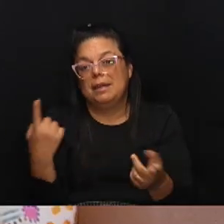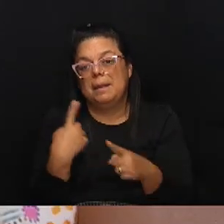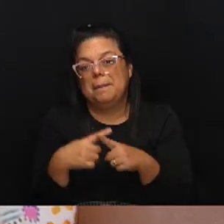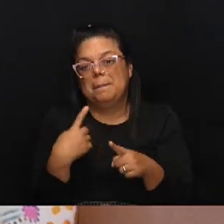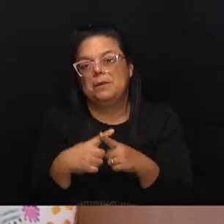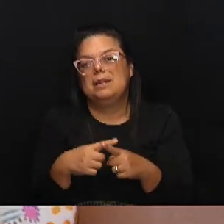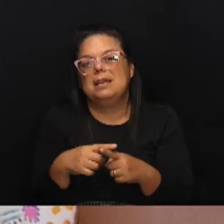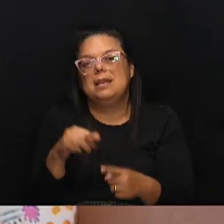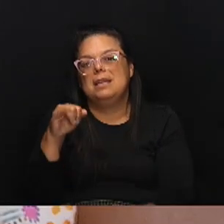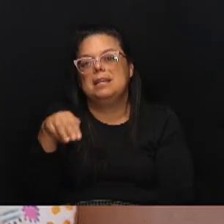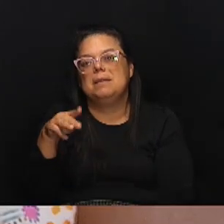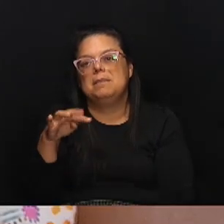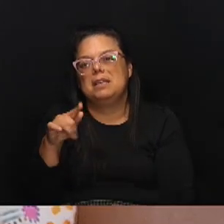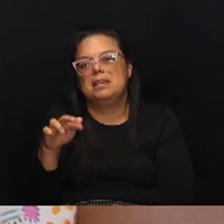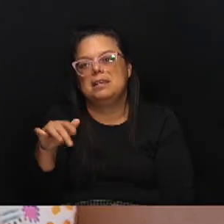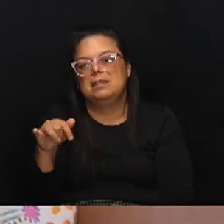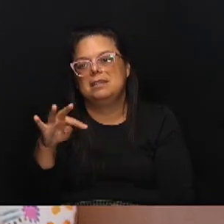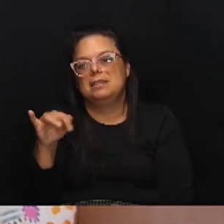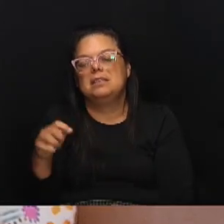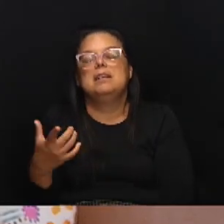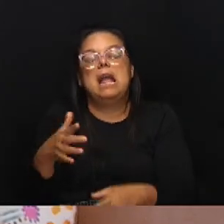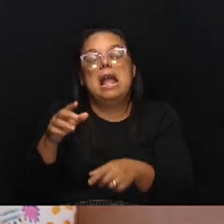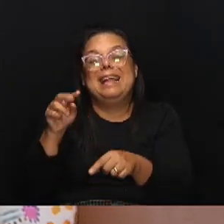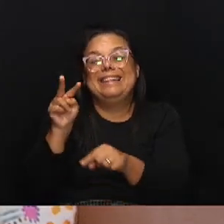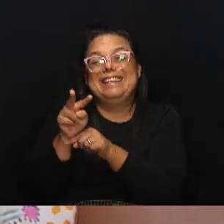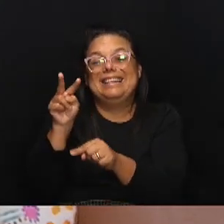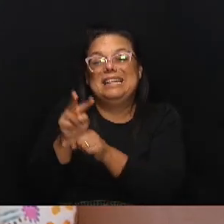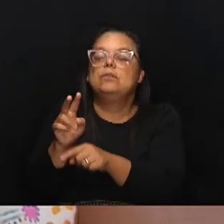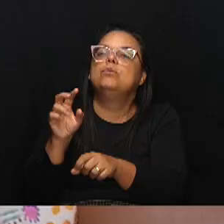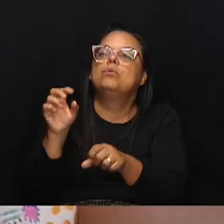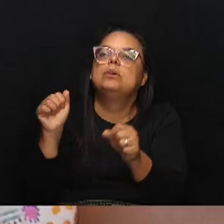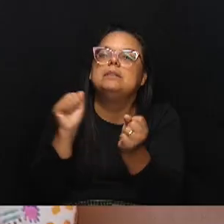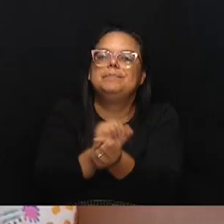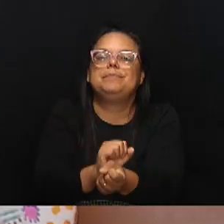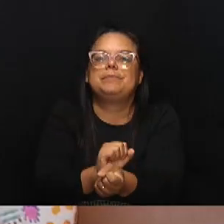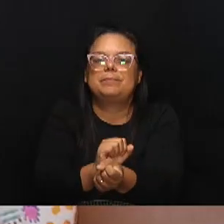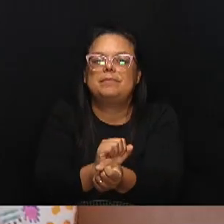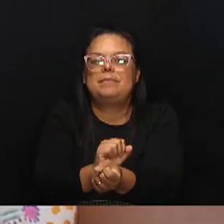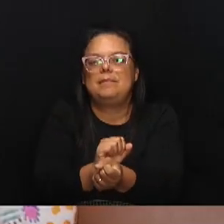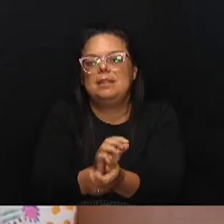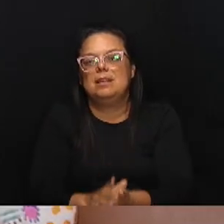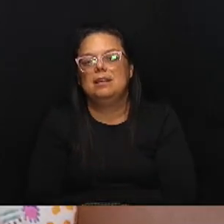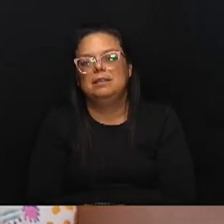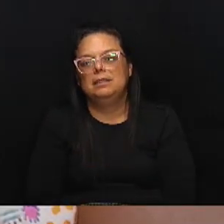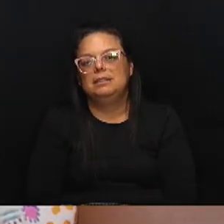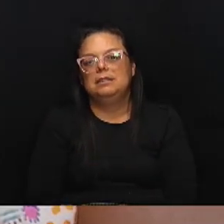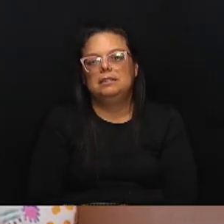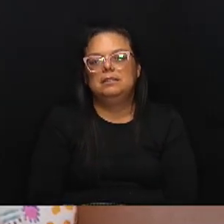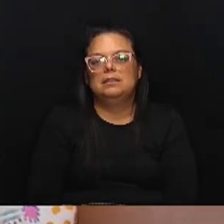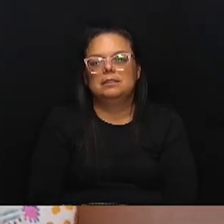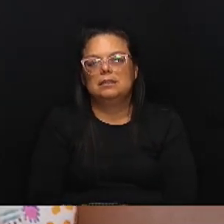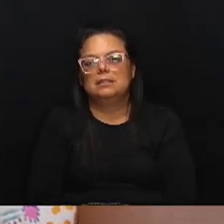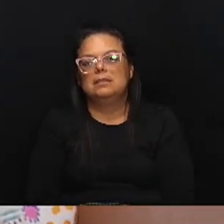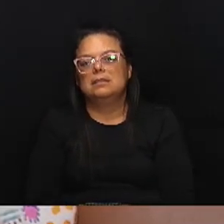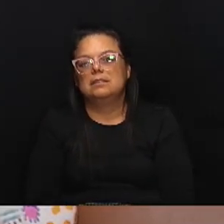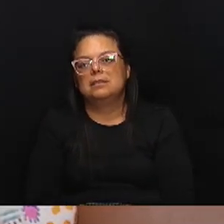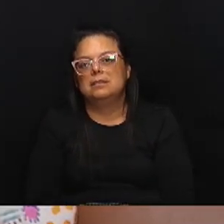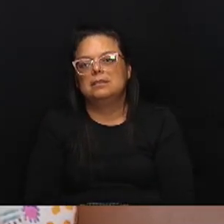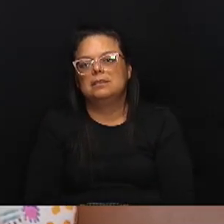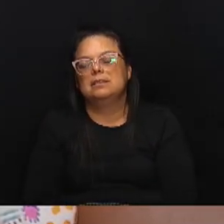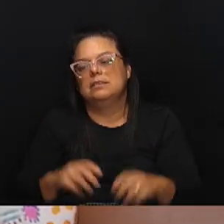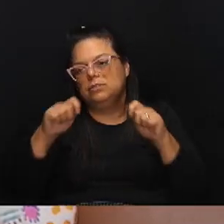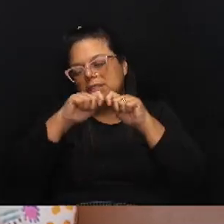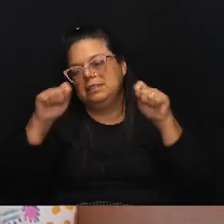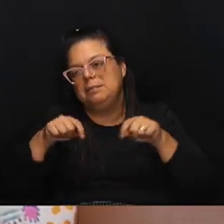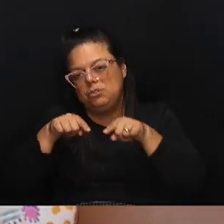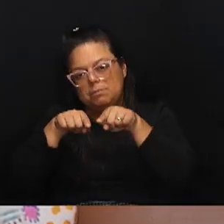é tratado como escravo, porque o patrão está acostumado com sova, laço e tronco, ele não consegue. O sistema de